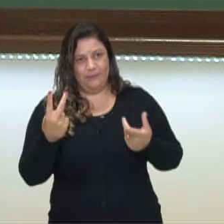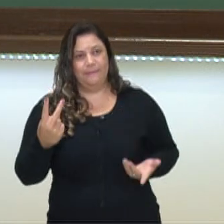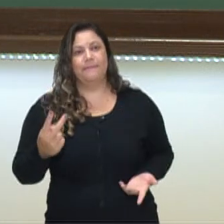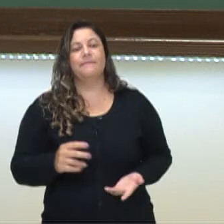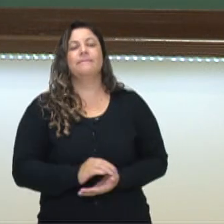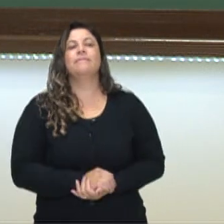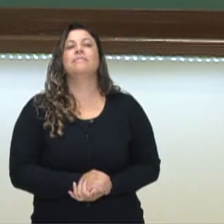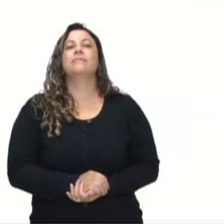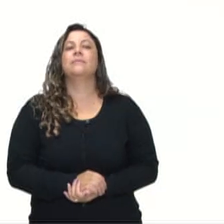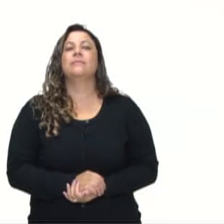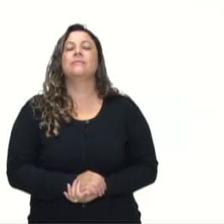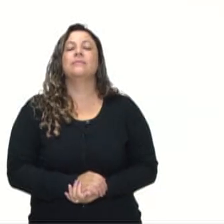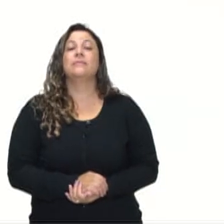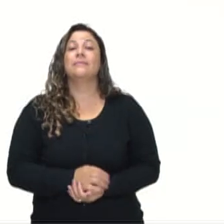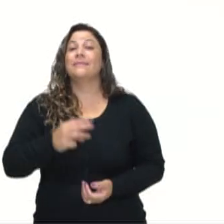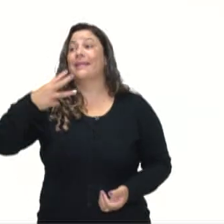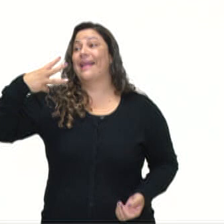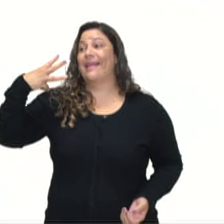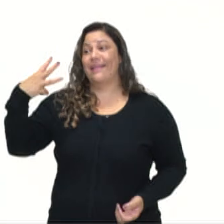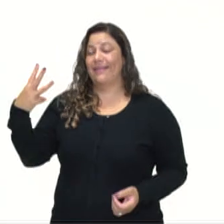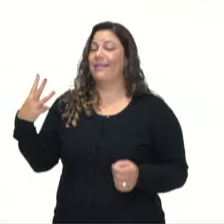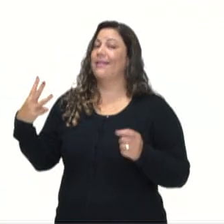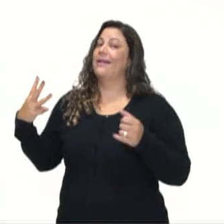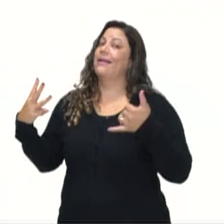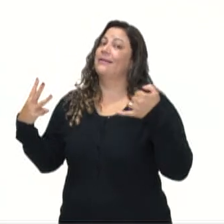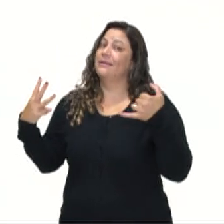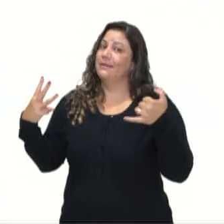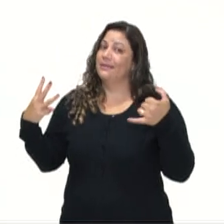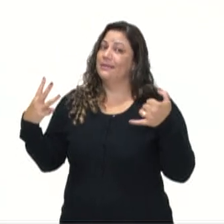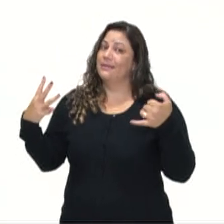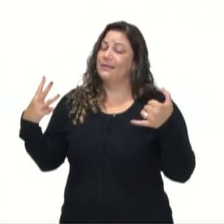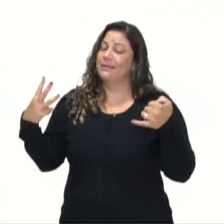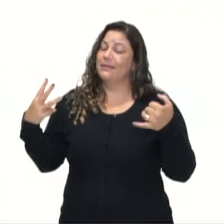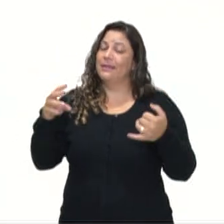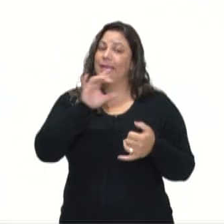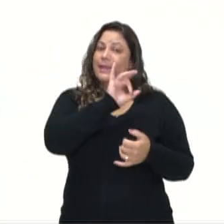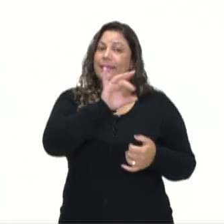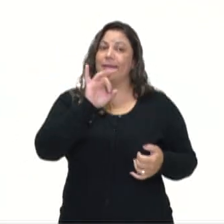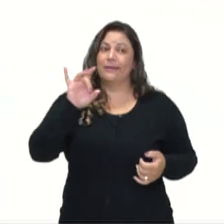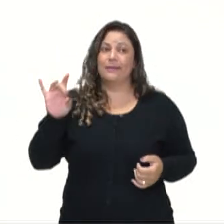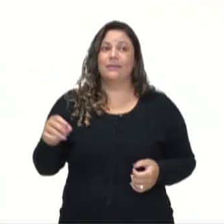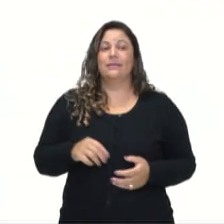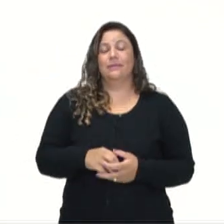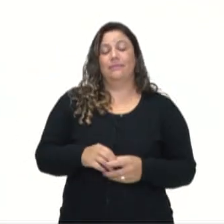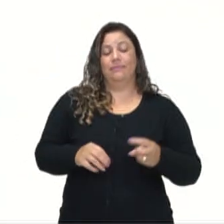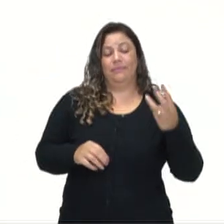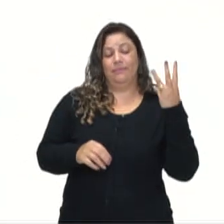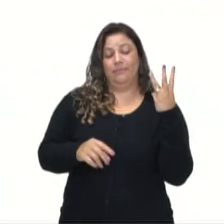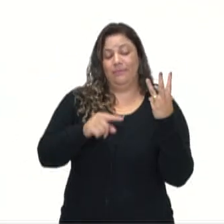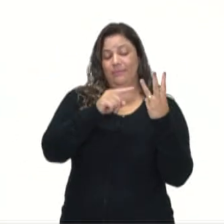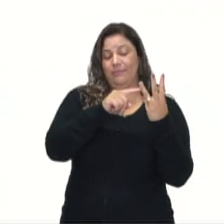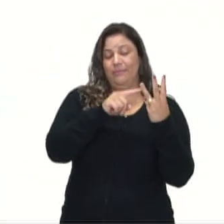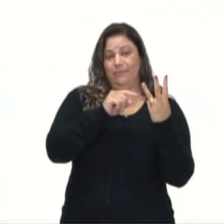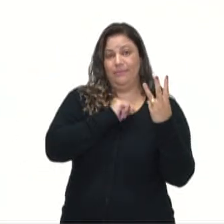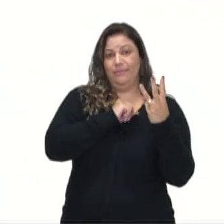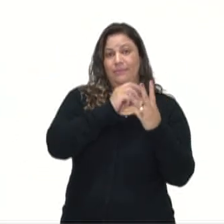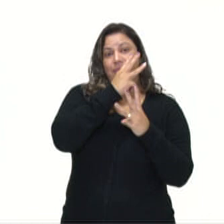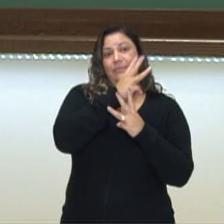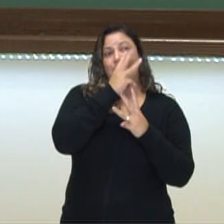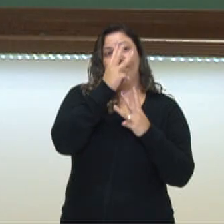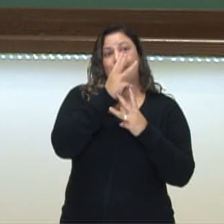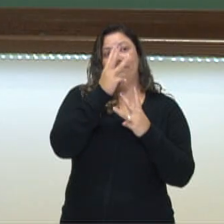borracha. E 3 canetas. Bom, cada caneta custa R$3. Também fica fácil, olha